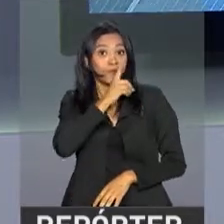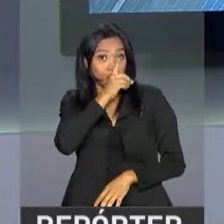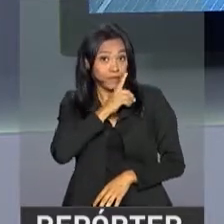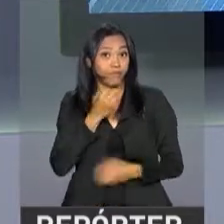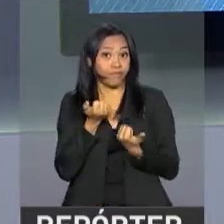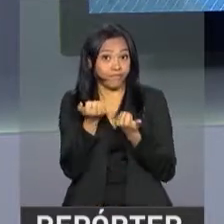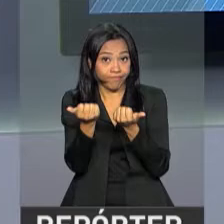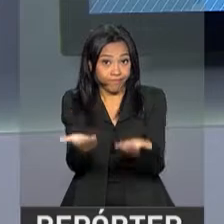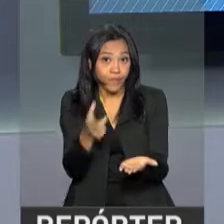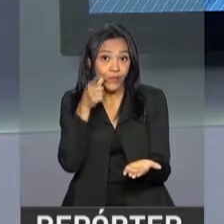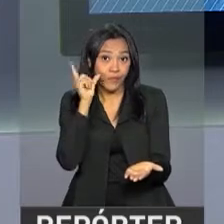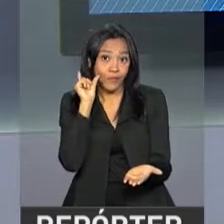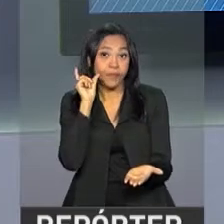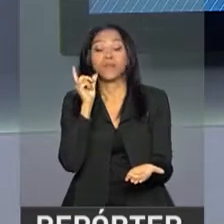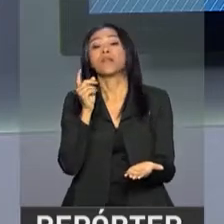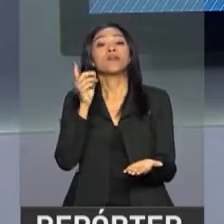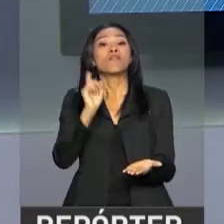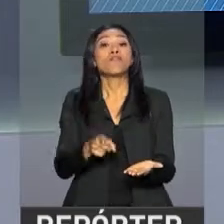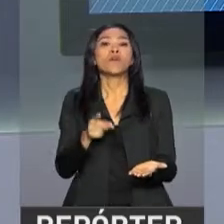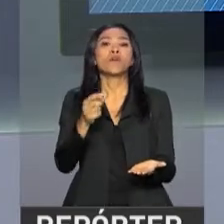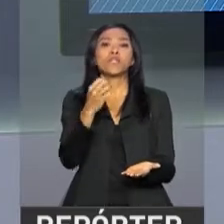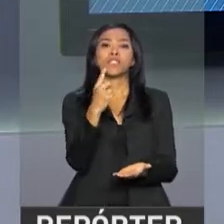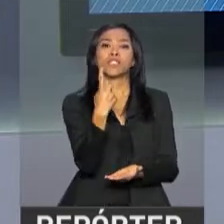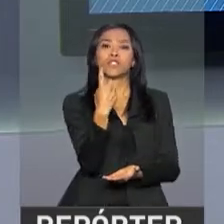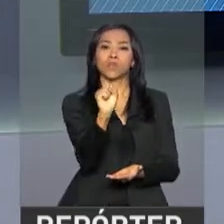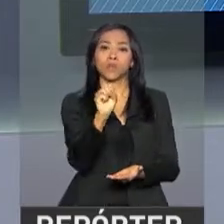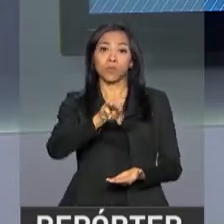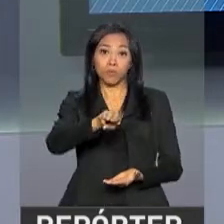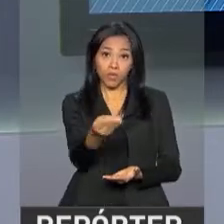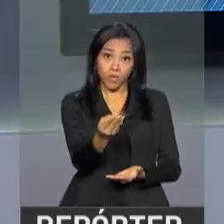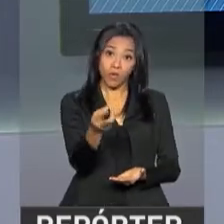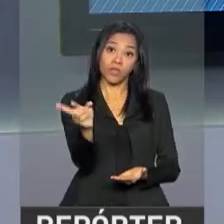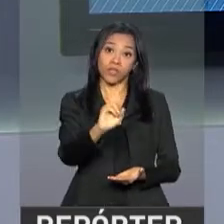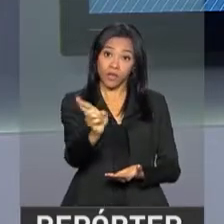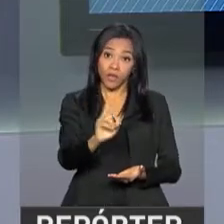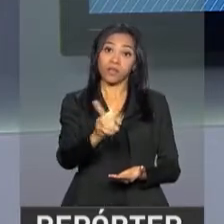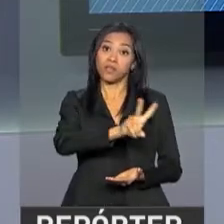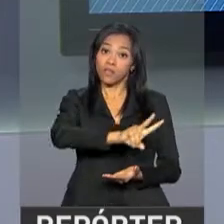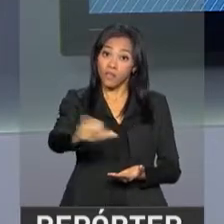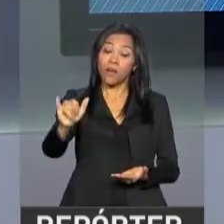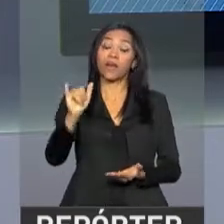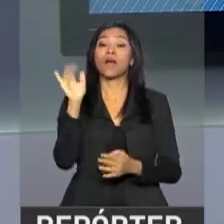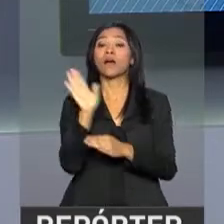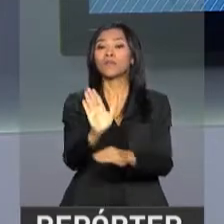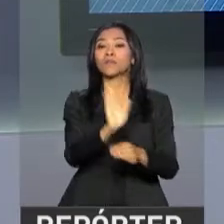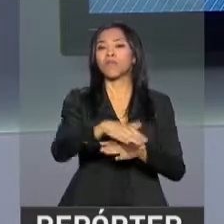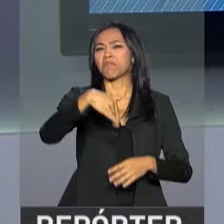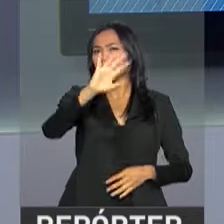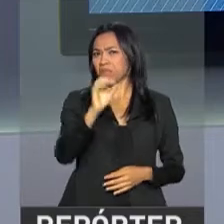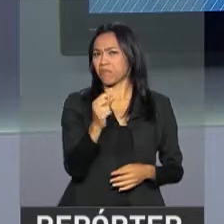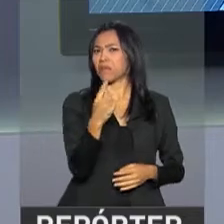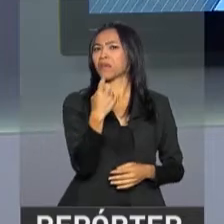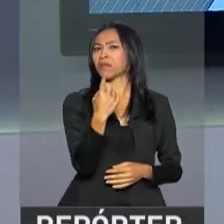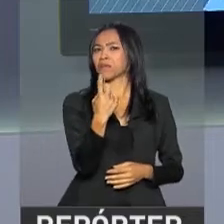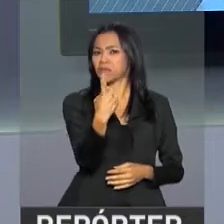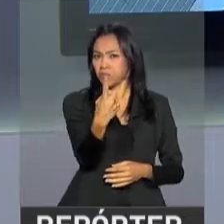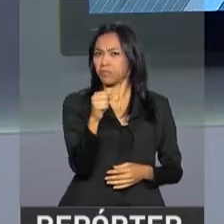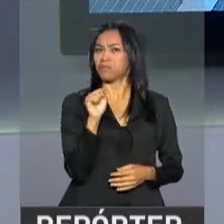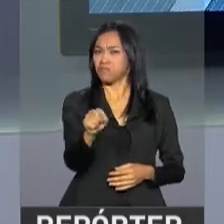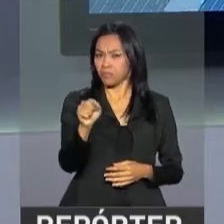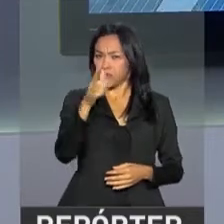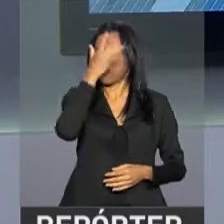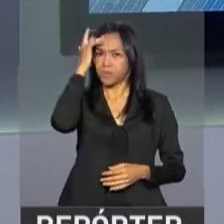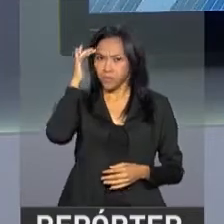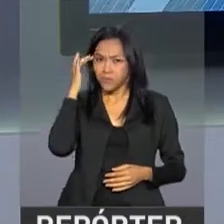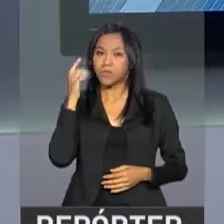investimento no residencial nice foi de 18 milhões de reais e vai beneficiar cerca de mil pessoas a conclusão entrega